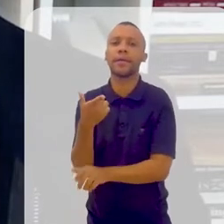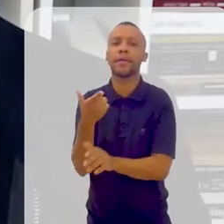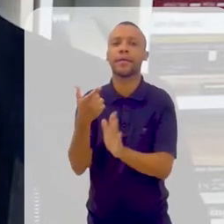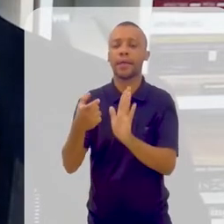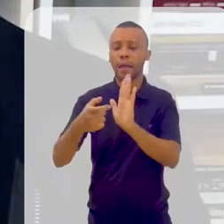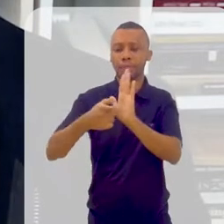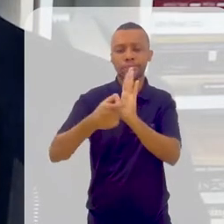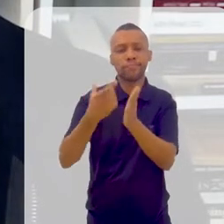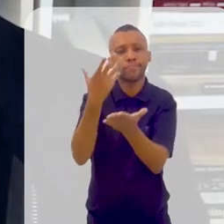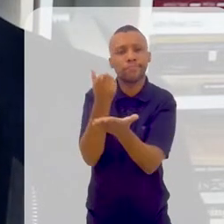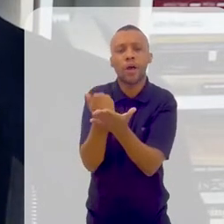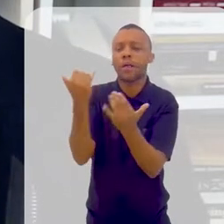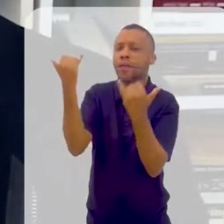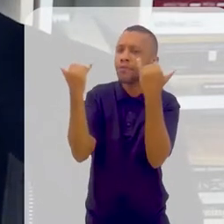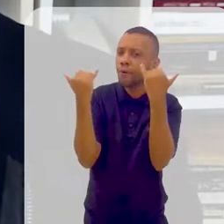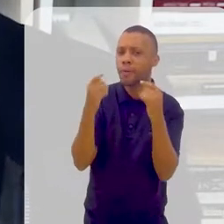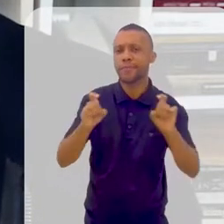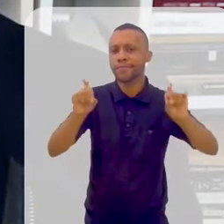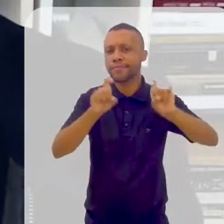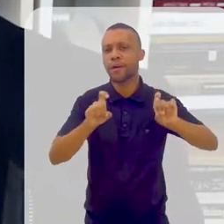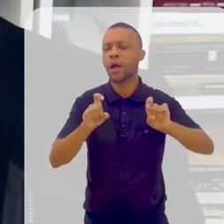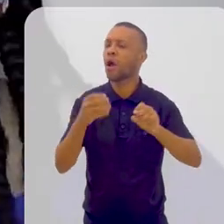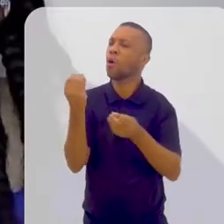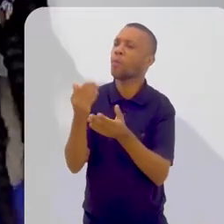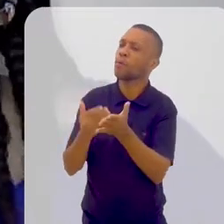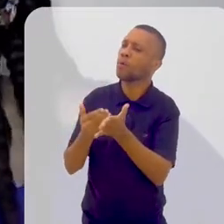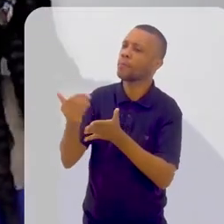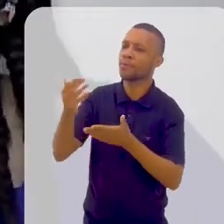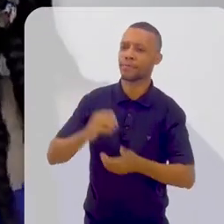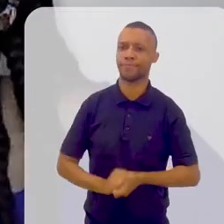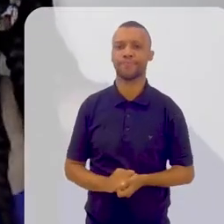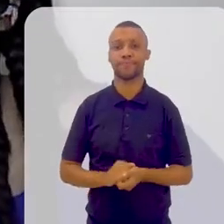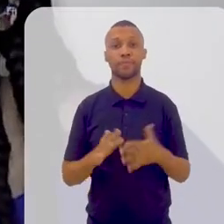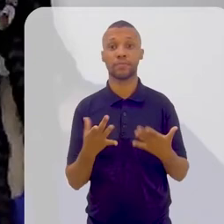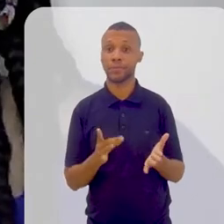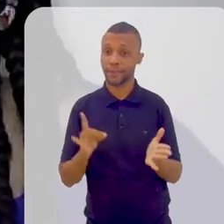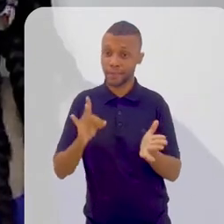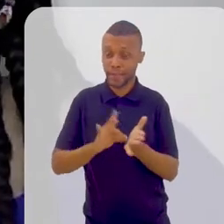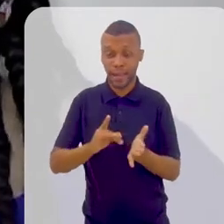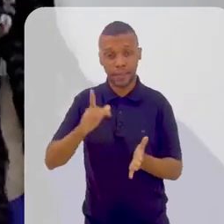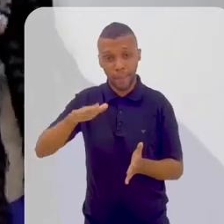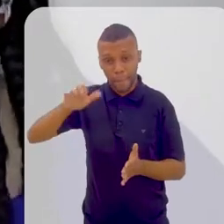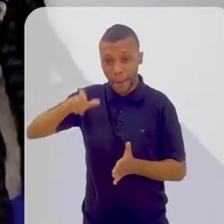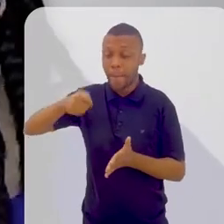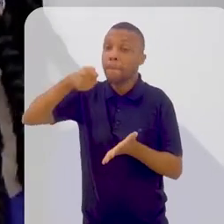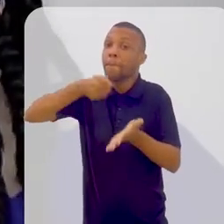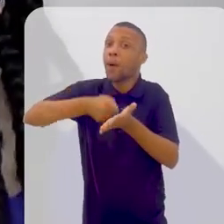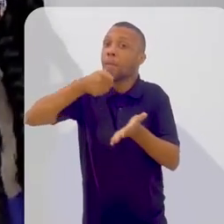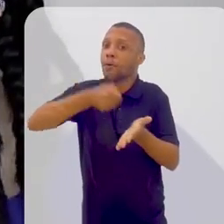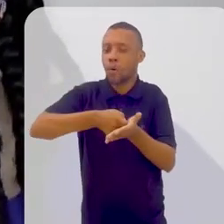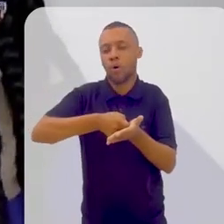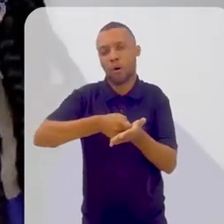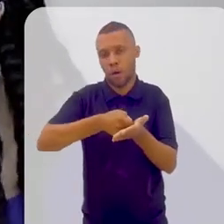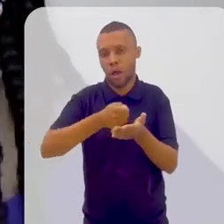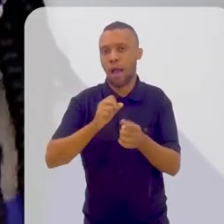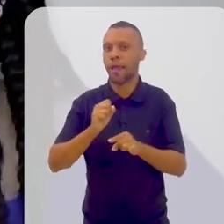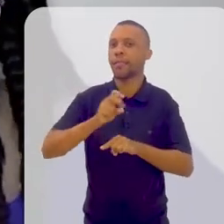em processamento de dados. De onde é que veio isso? Na verdade, isso foi. A minha mãe me obrigou a